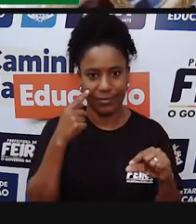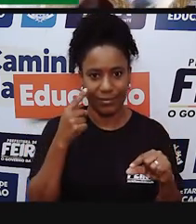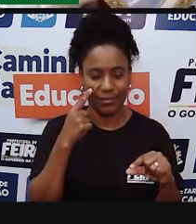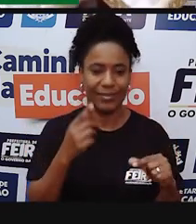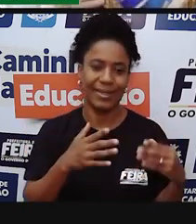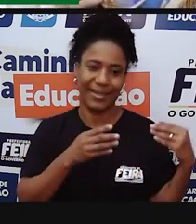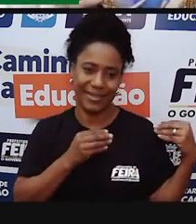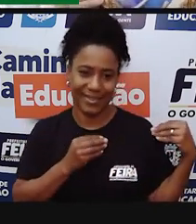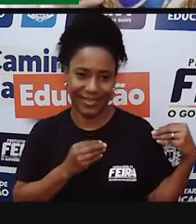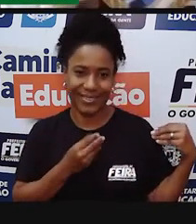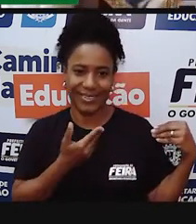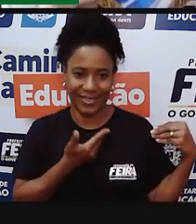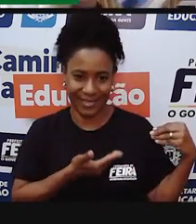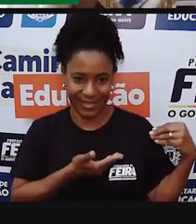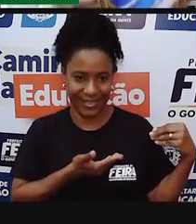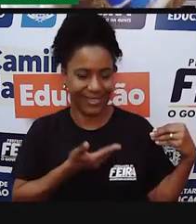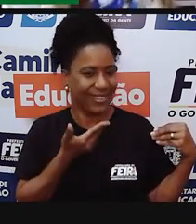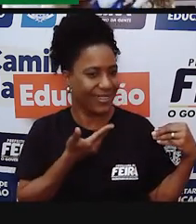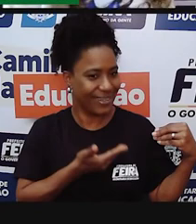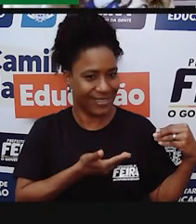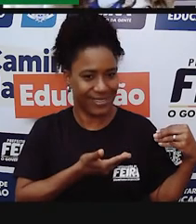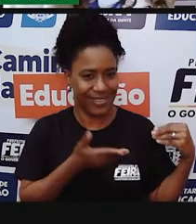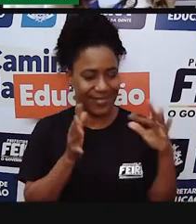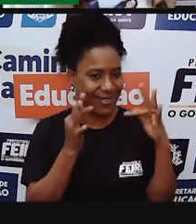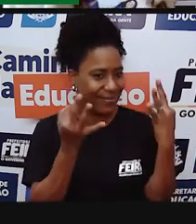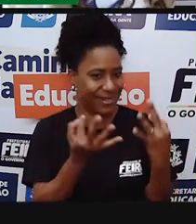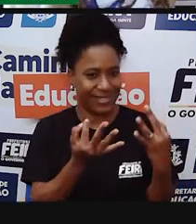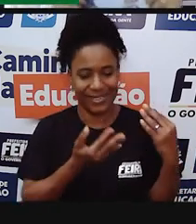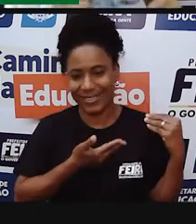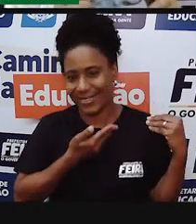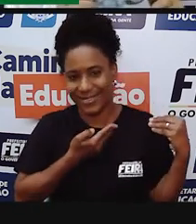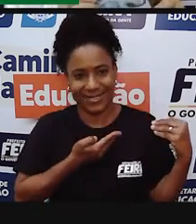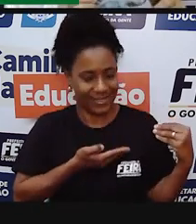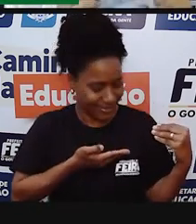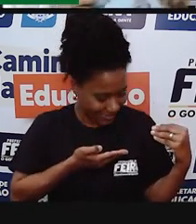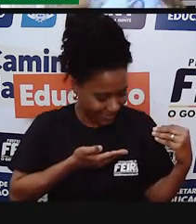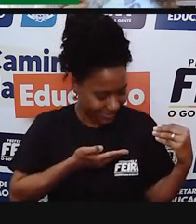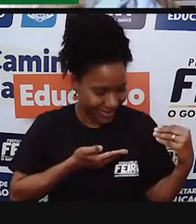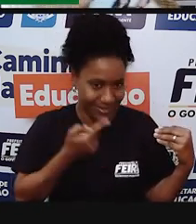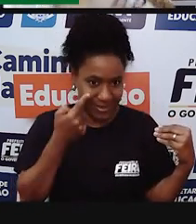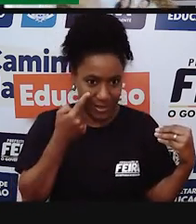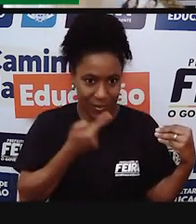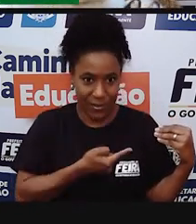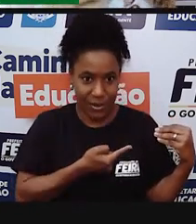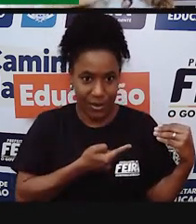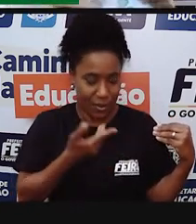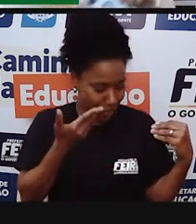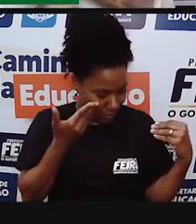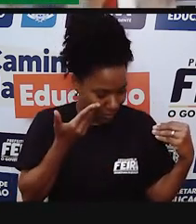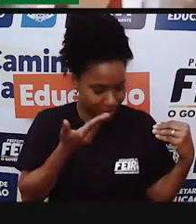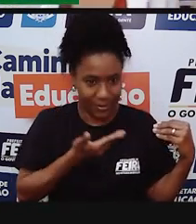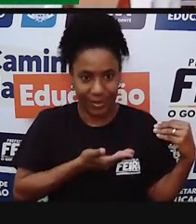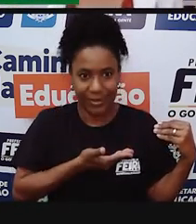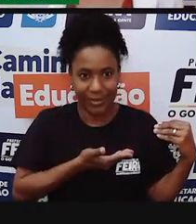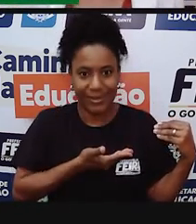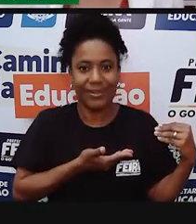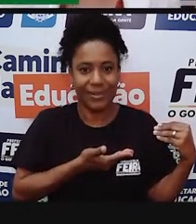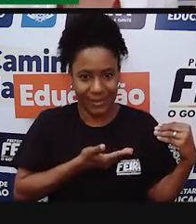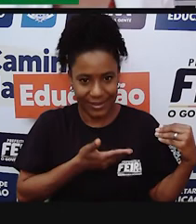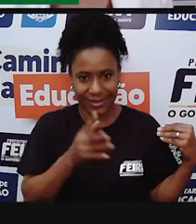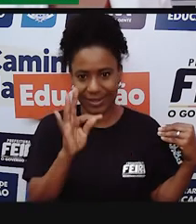desenhos mais Family Esta é minha família eu uso desse porque minha frase está no celular